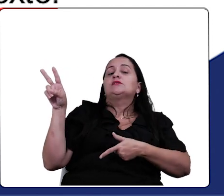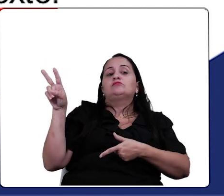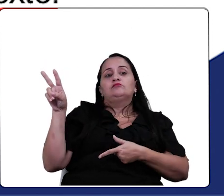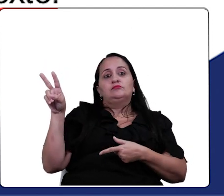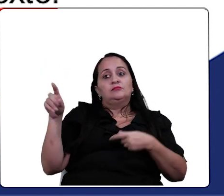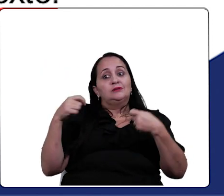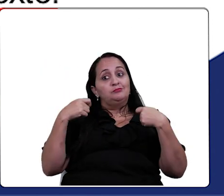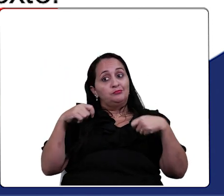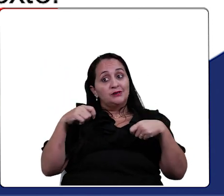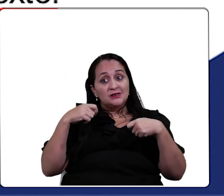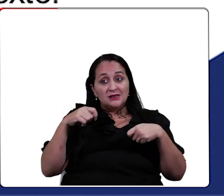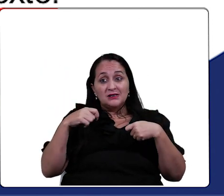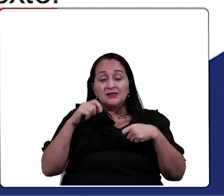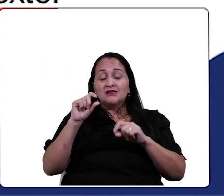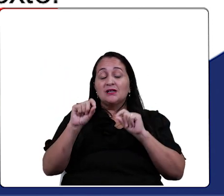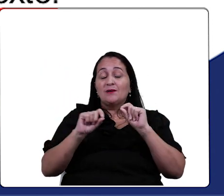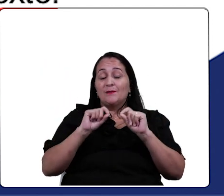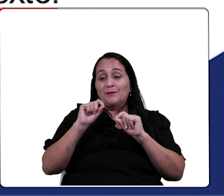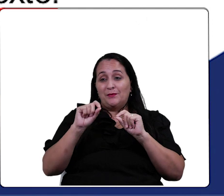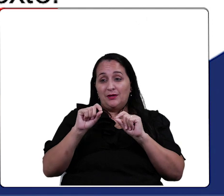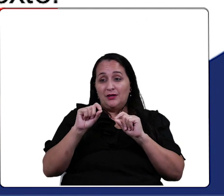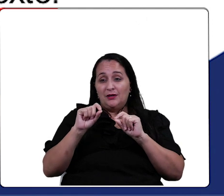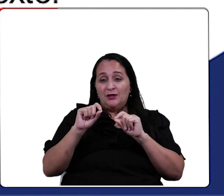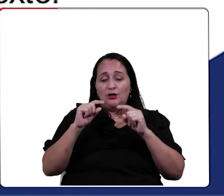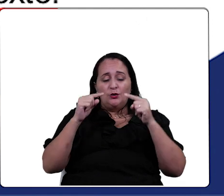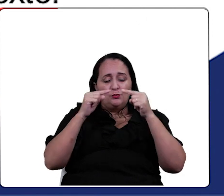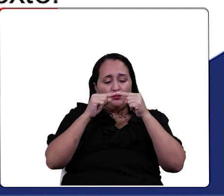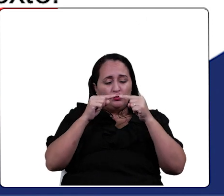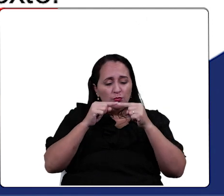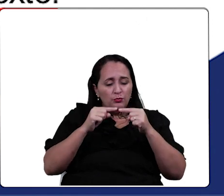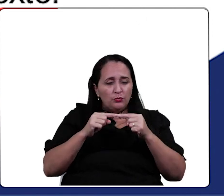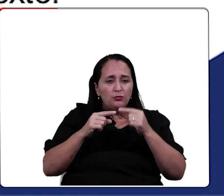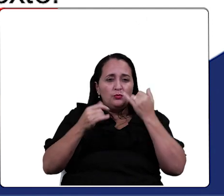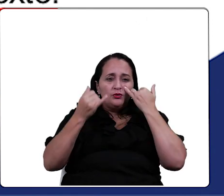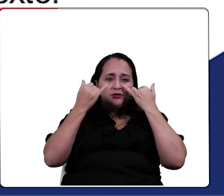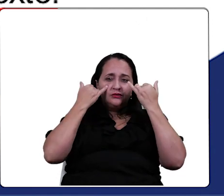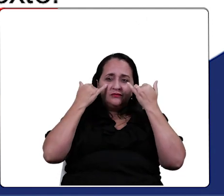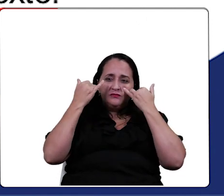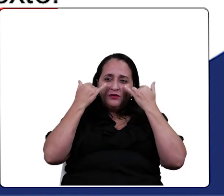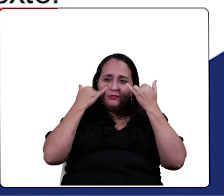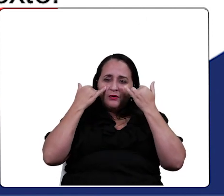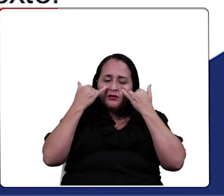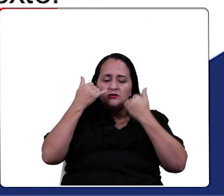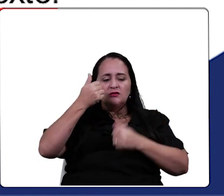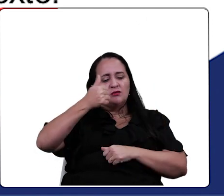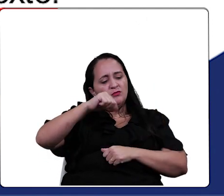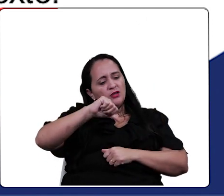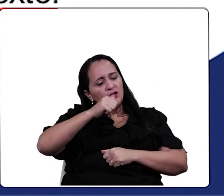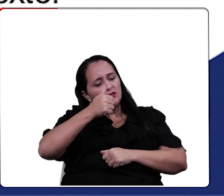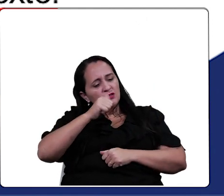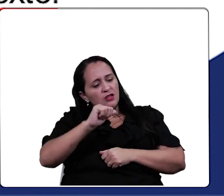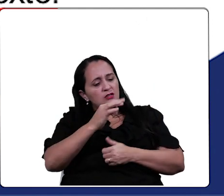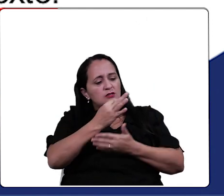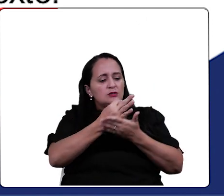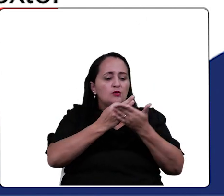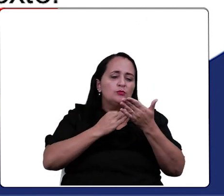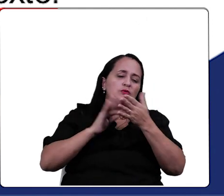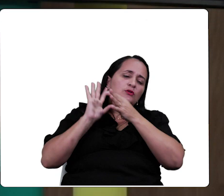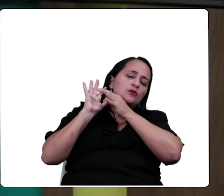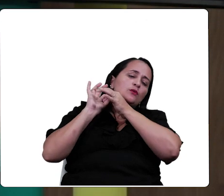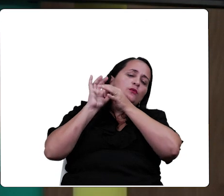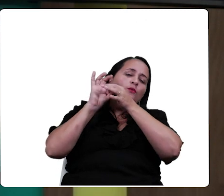É necessário também relacionar todas as informações e analisar o